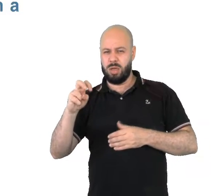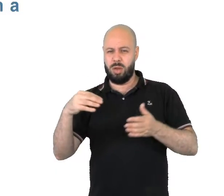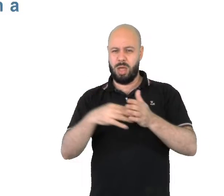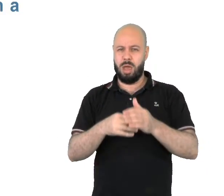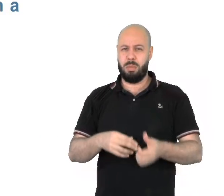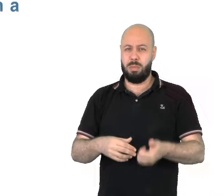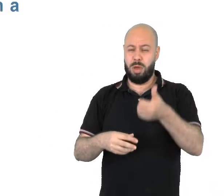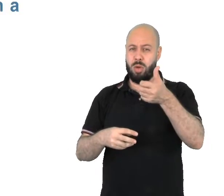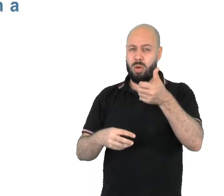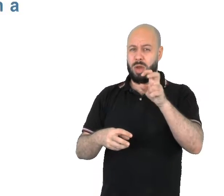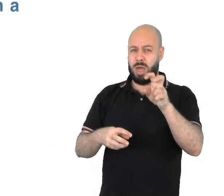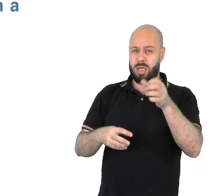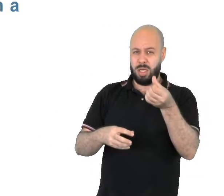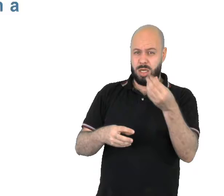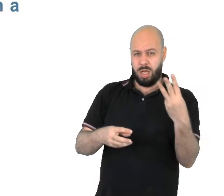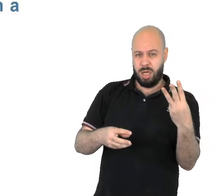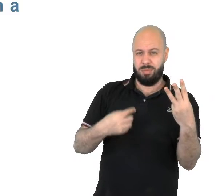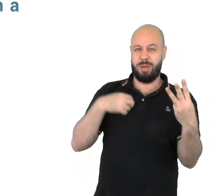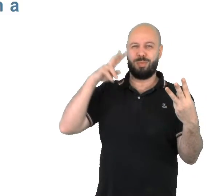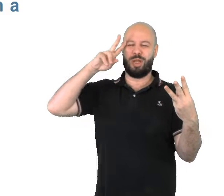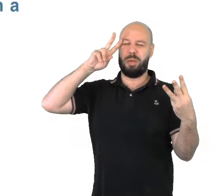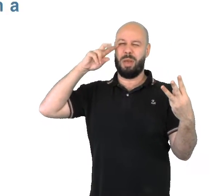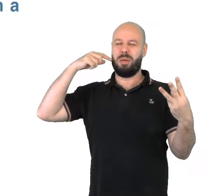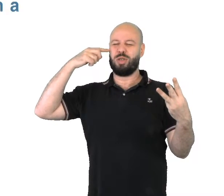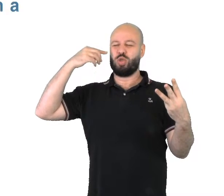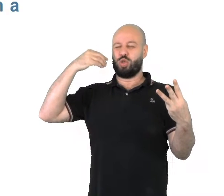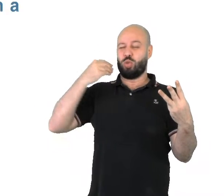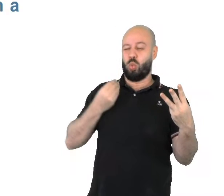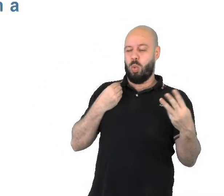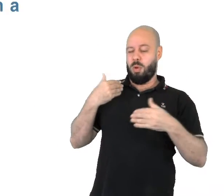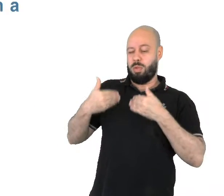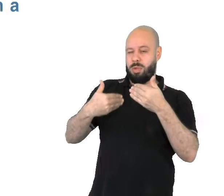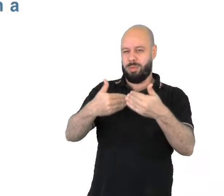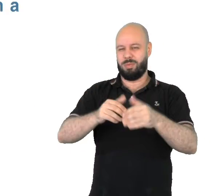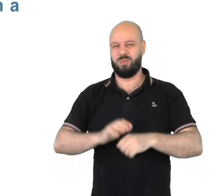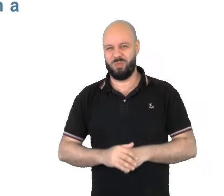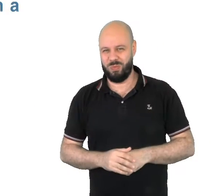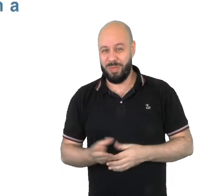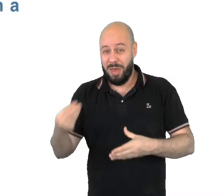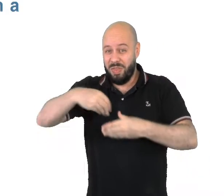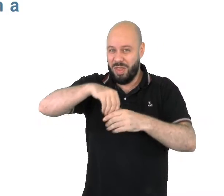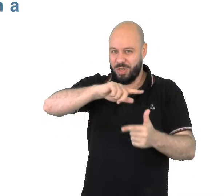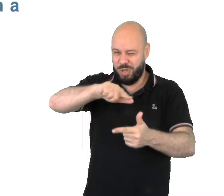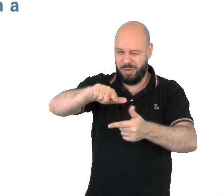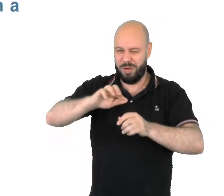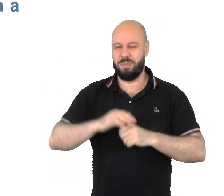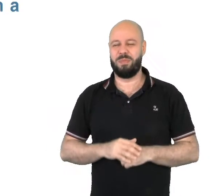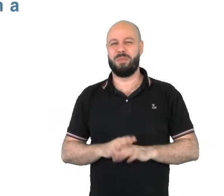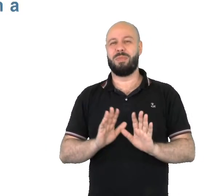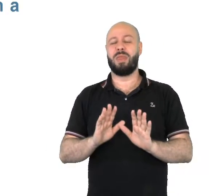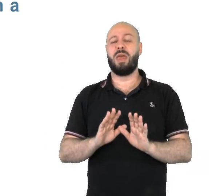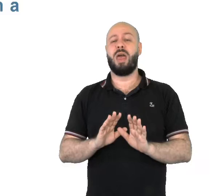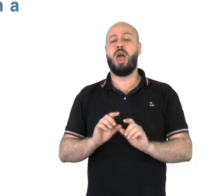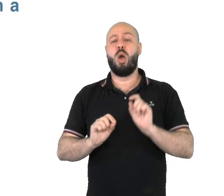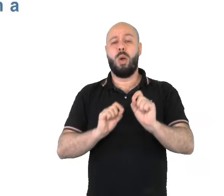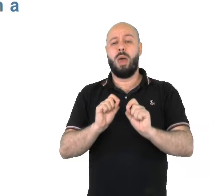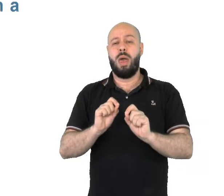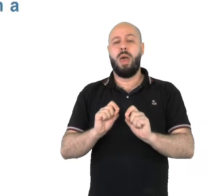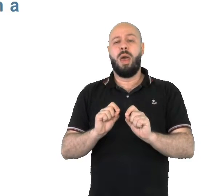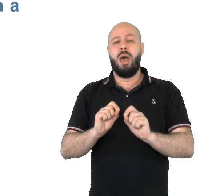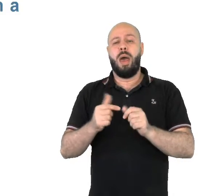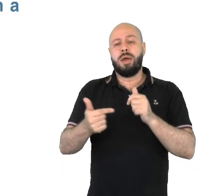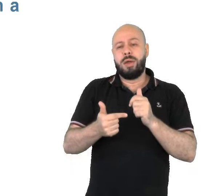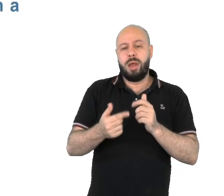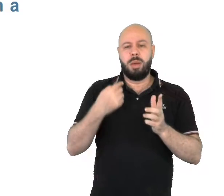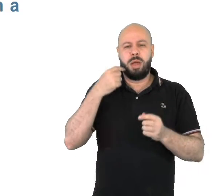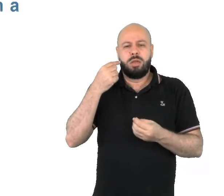1563. Olha a gente voltando na história para fazer análise de processo na geografia, né? São secularizadas e ameaçadas